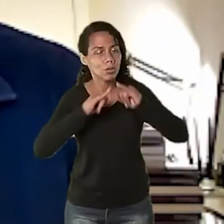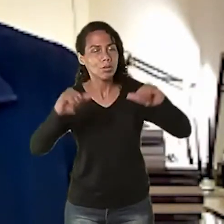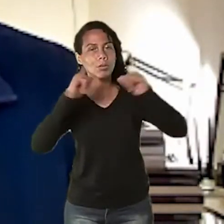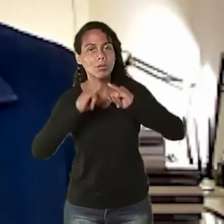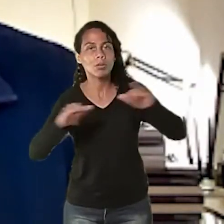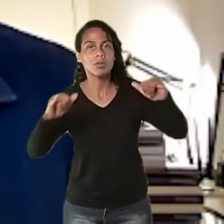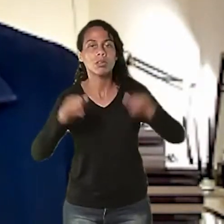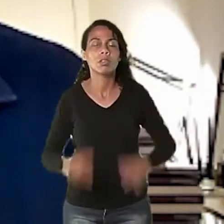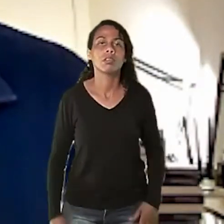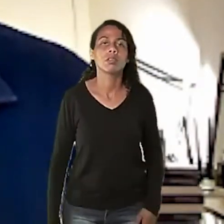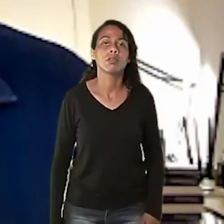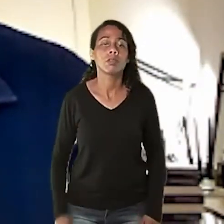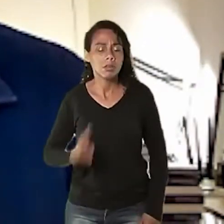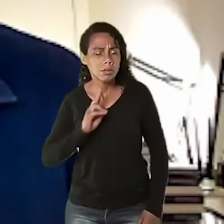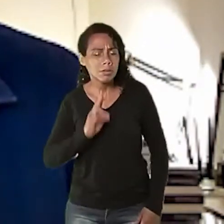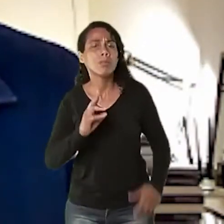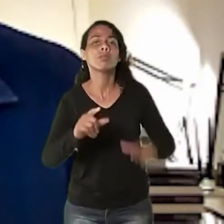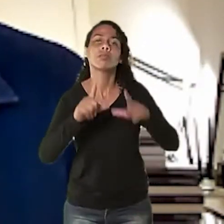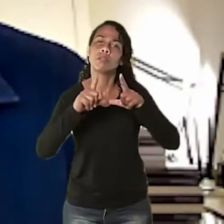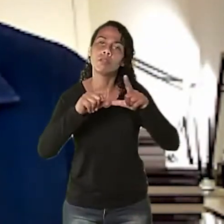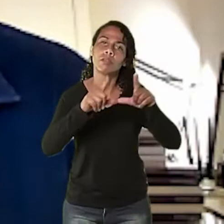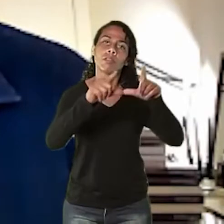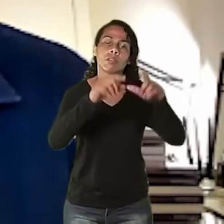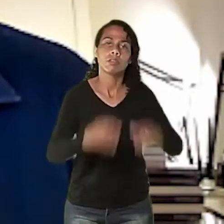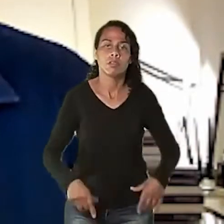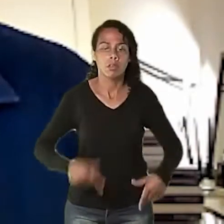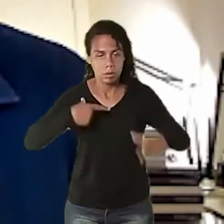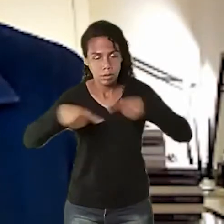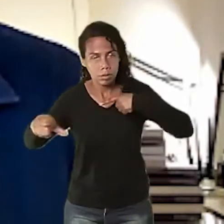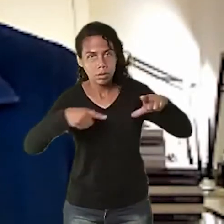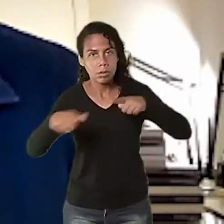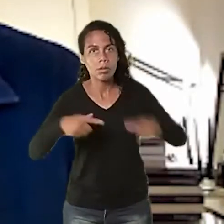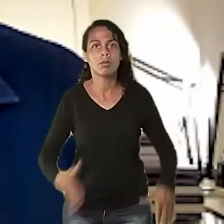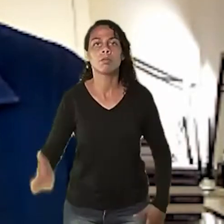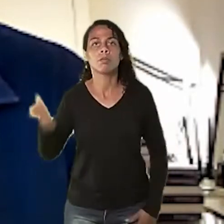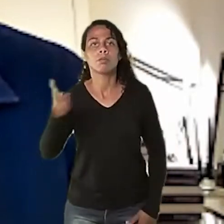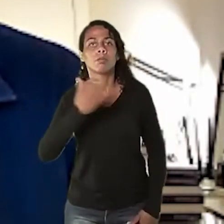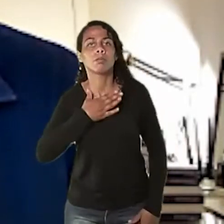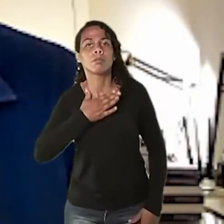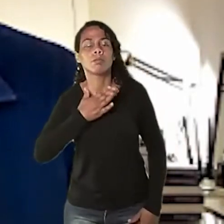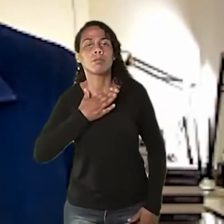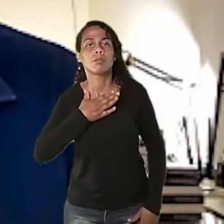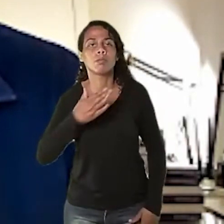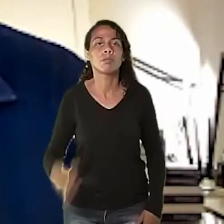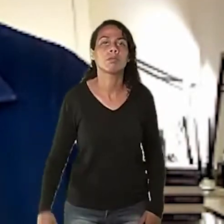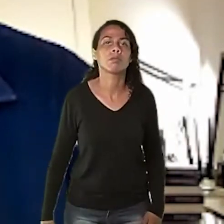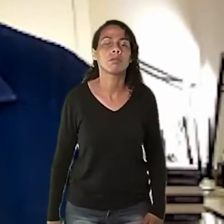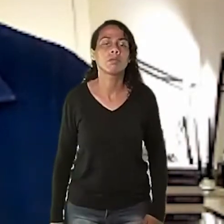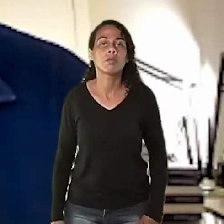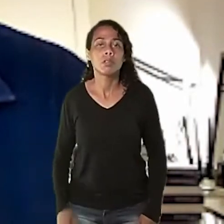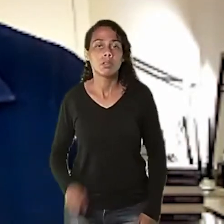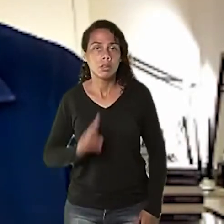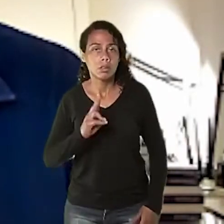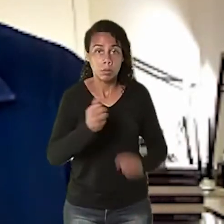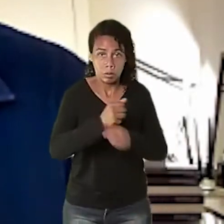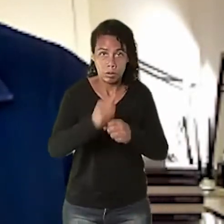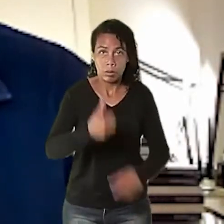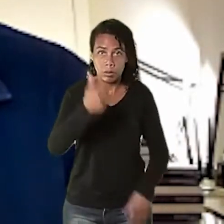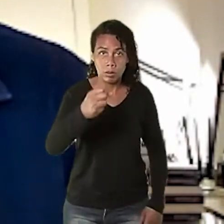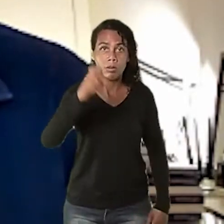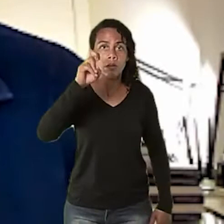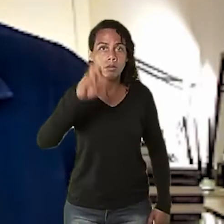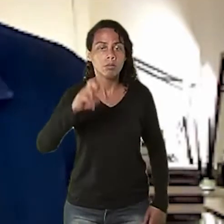esticando as viagens e ficando, saindo de hotel para o sofá, para o Airbnb, para o favor, para